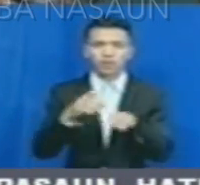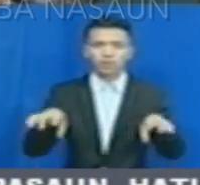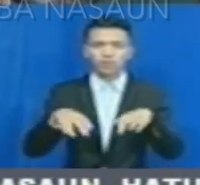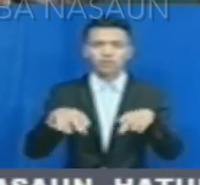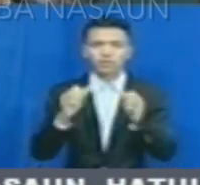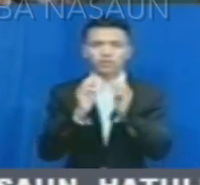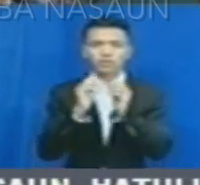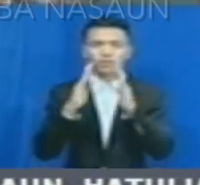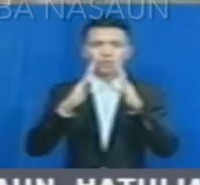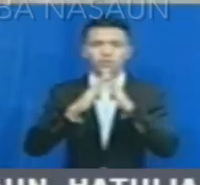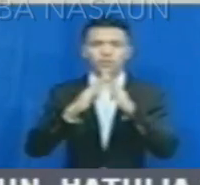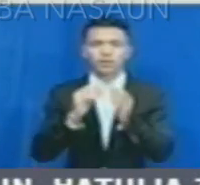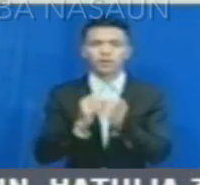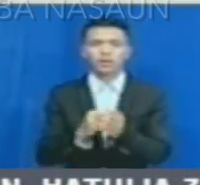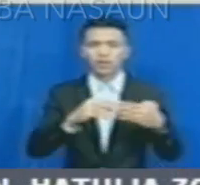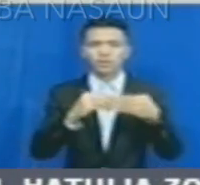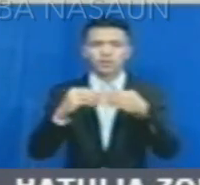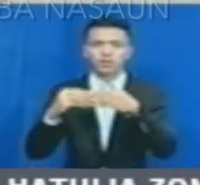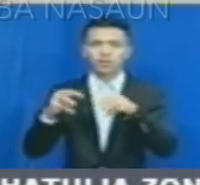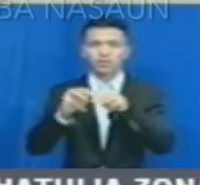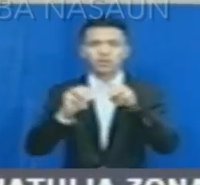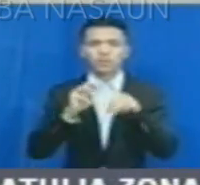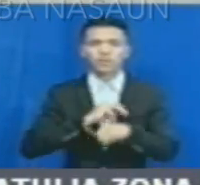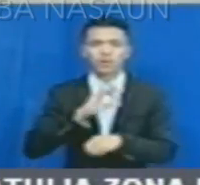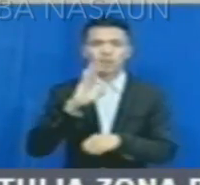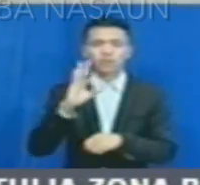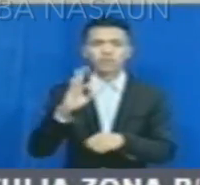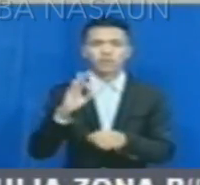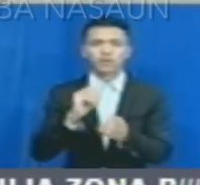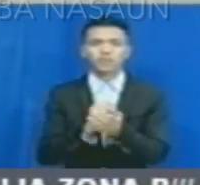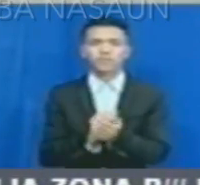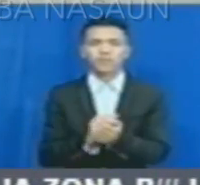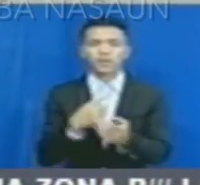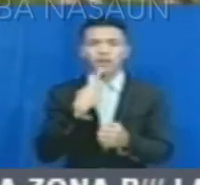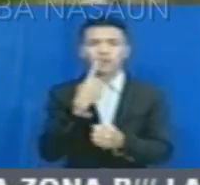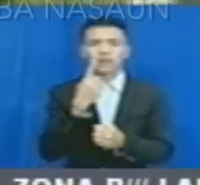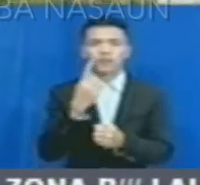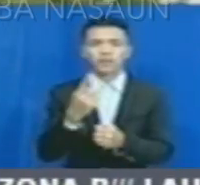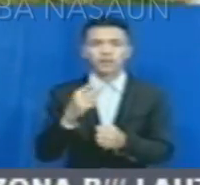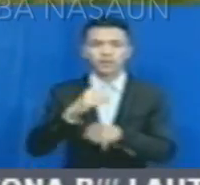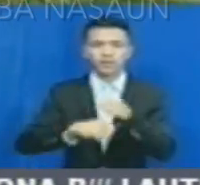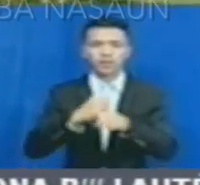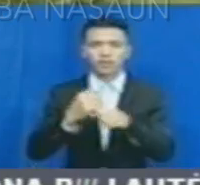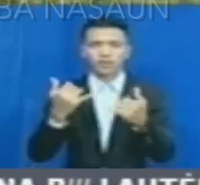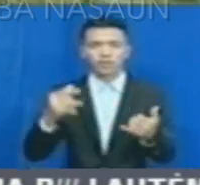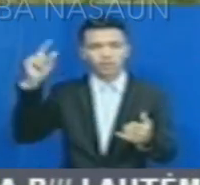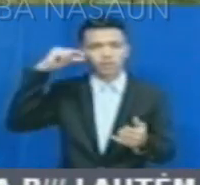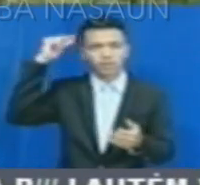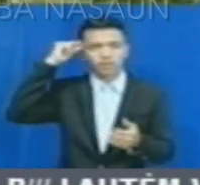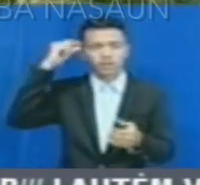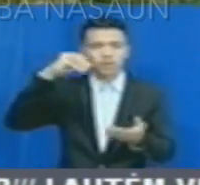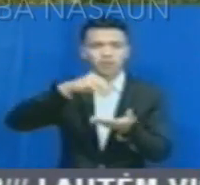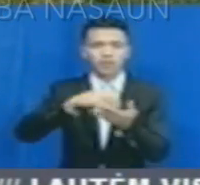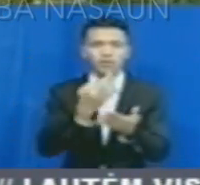Obra. Administrador município Manufahi Arantes Isaac Sarmento Hateten, Tinane, Governo Central